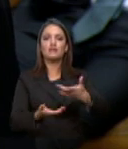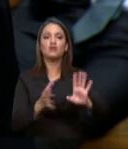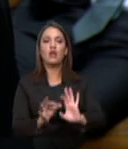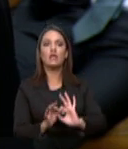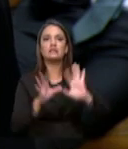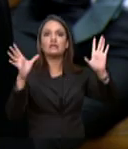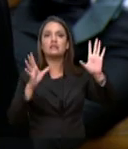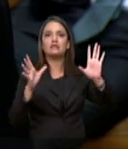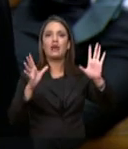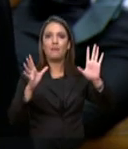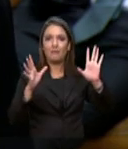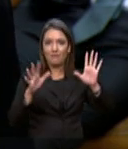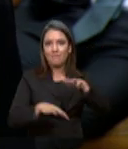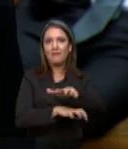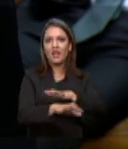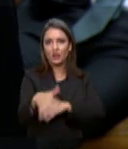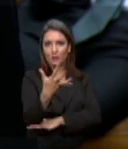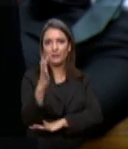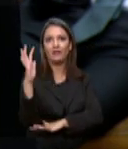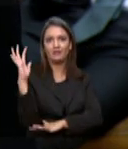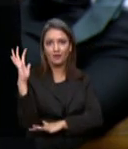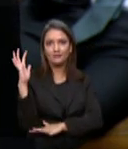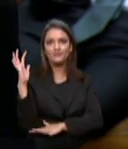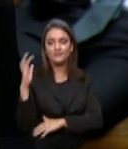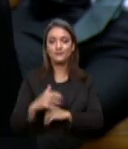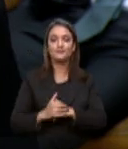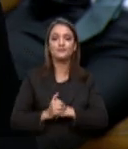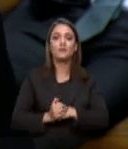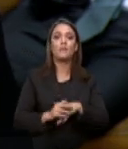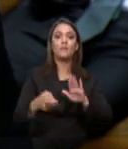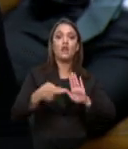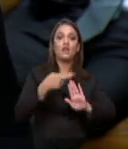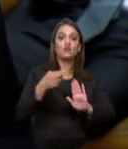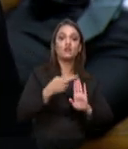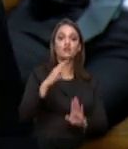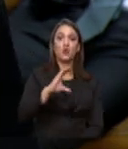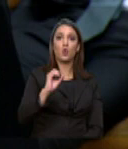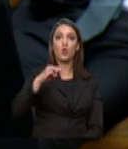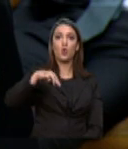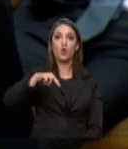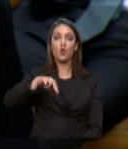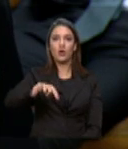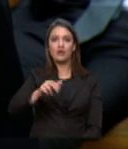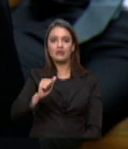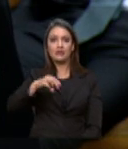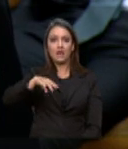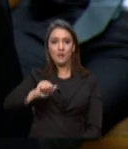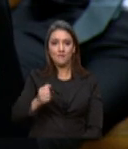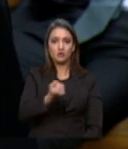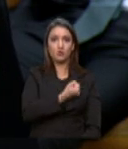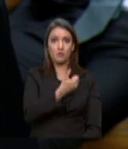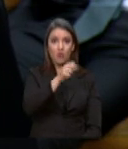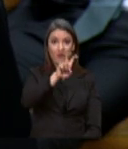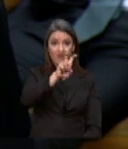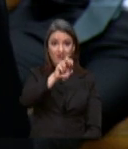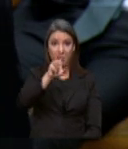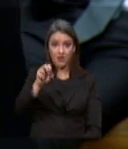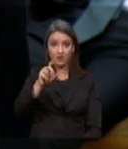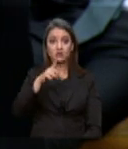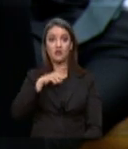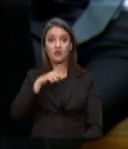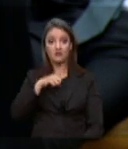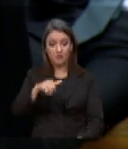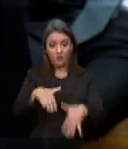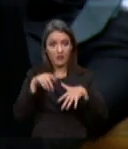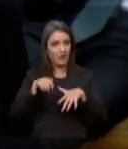mas não só, diversos outros processos de licenciamento. Resolução CONAMA, número 500, que foi acertadamente afastada pelo